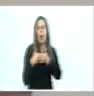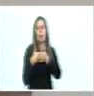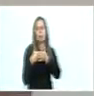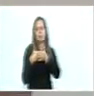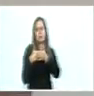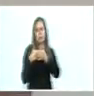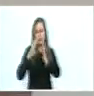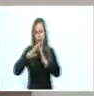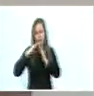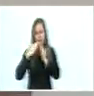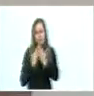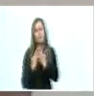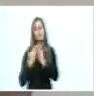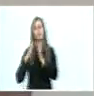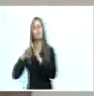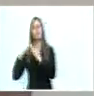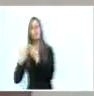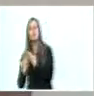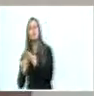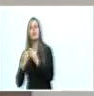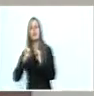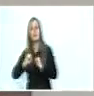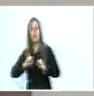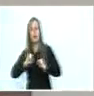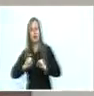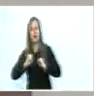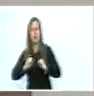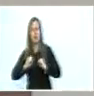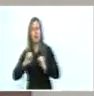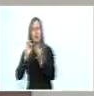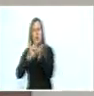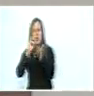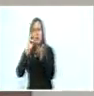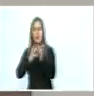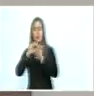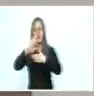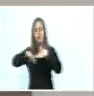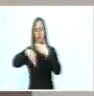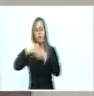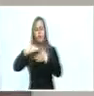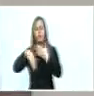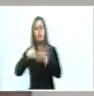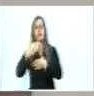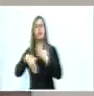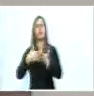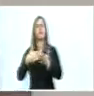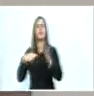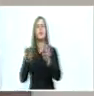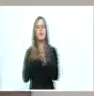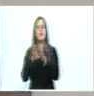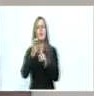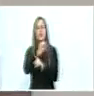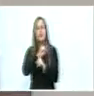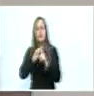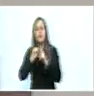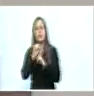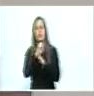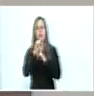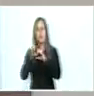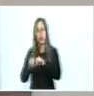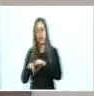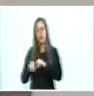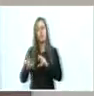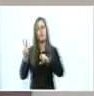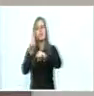das escolas, e dessa maneira a gente podendo realmente avançar um pouco mais na questão social por meio da educação